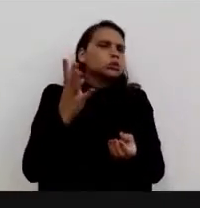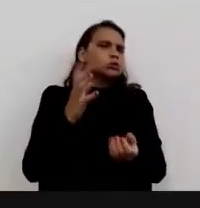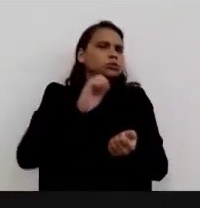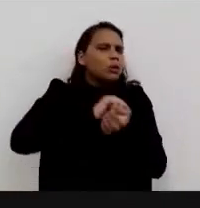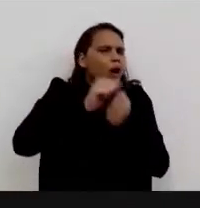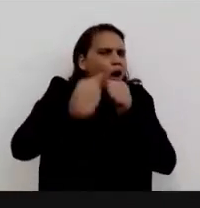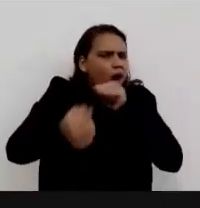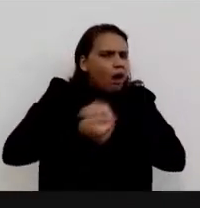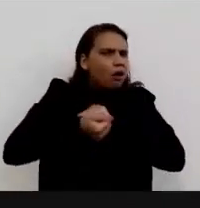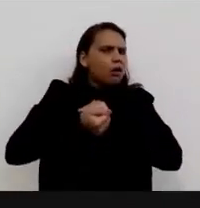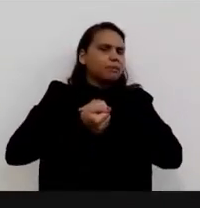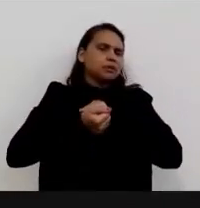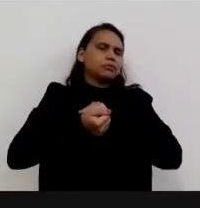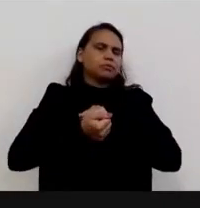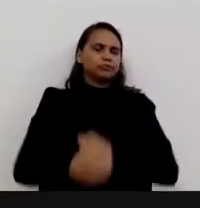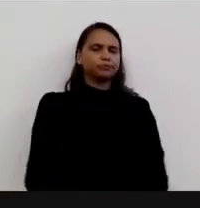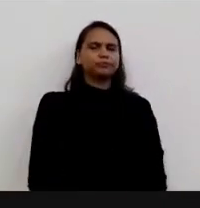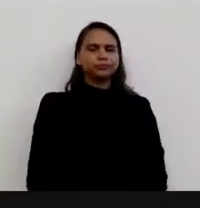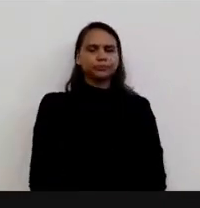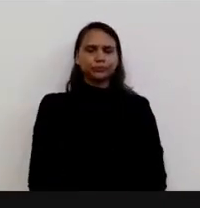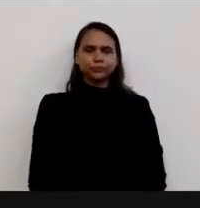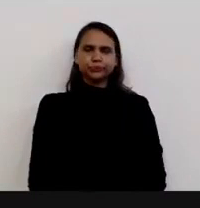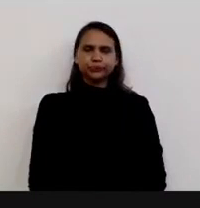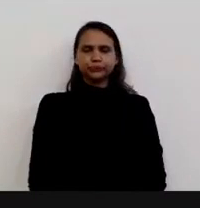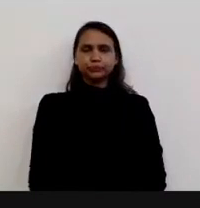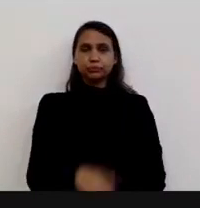em ASR.